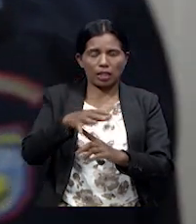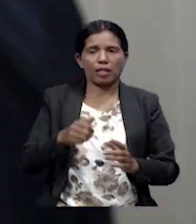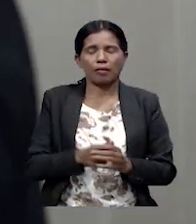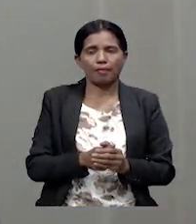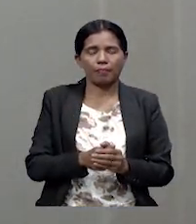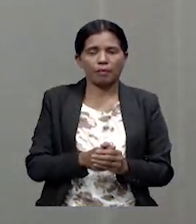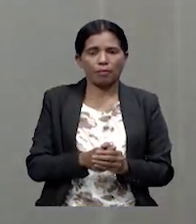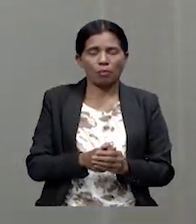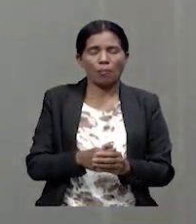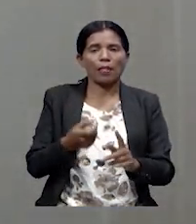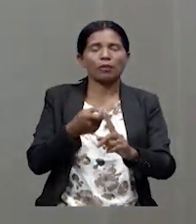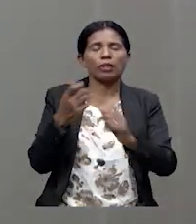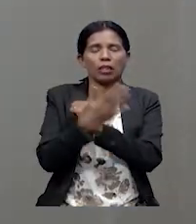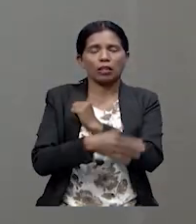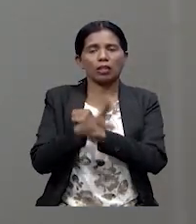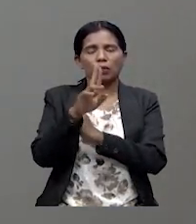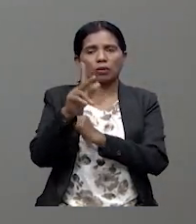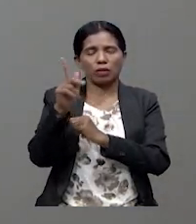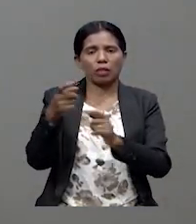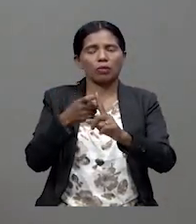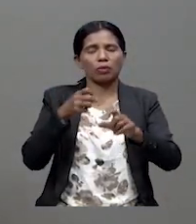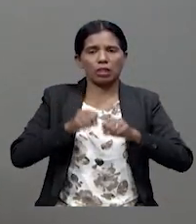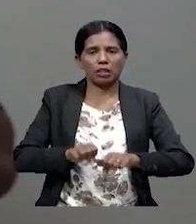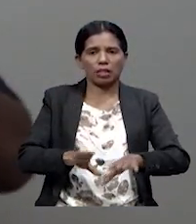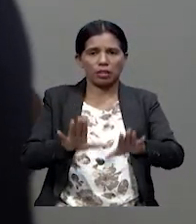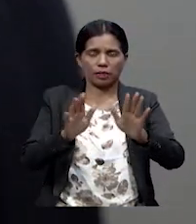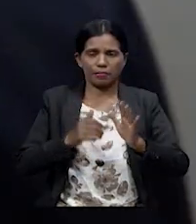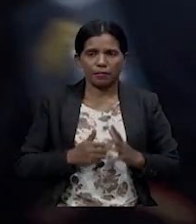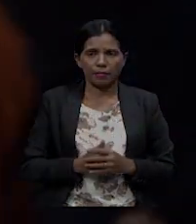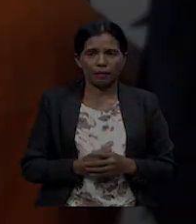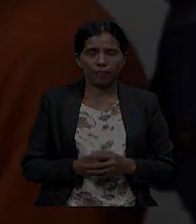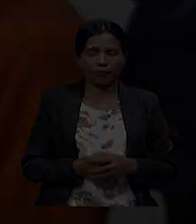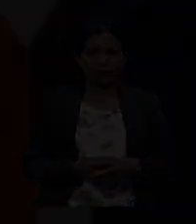ne importa husi Irlandia, li husi area maritima. Na polan sever, Yemen.